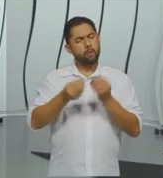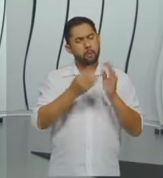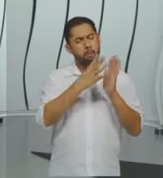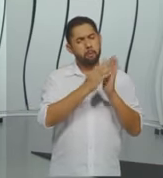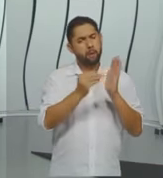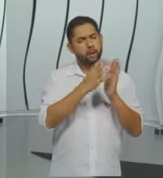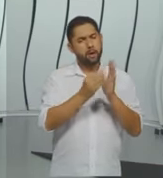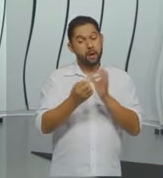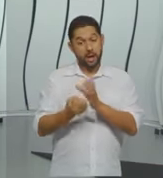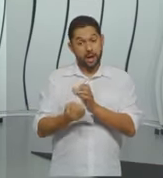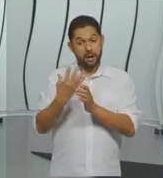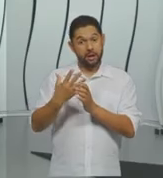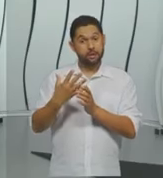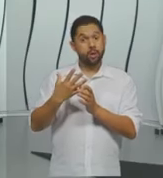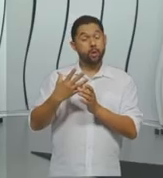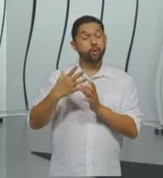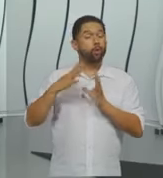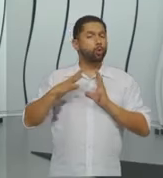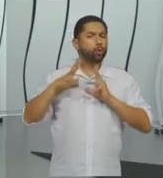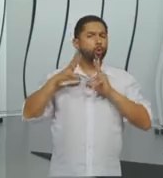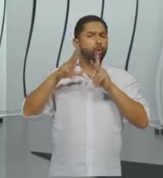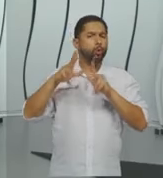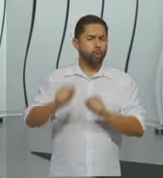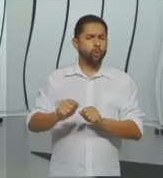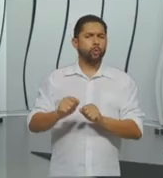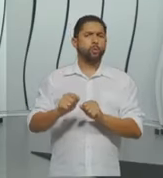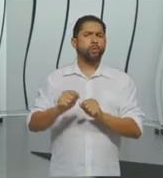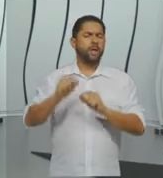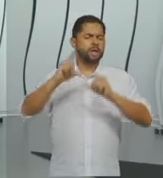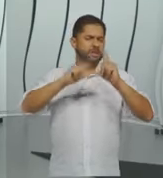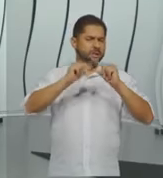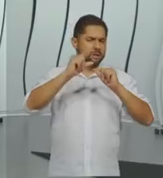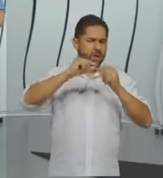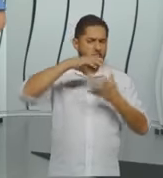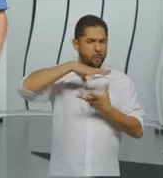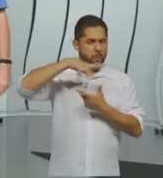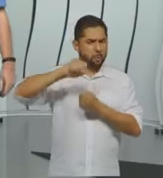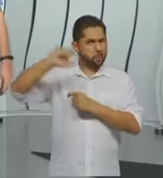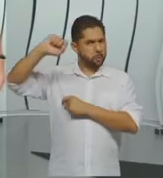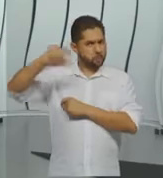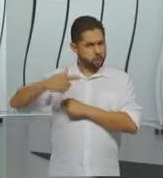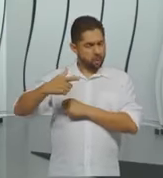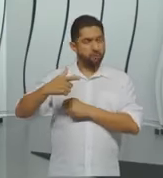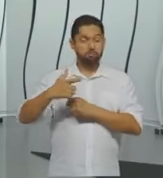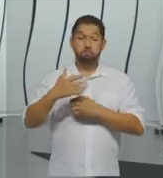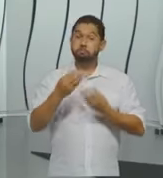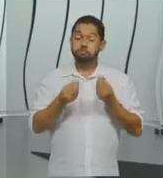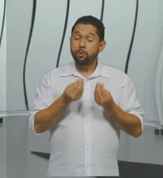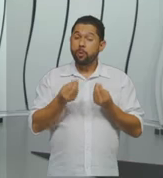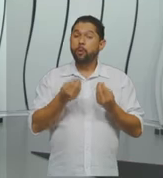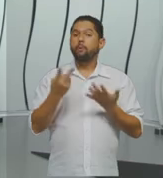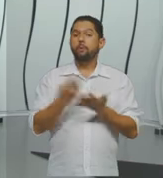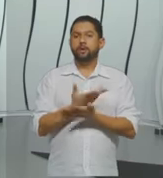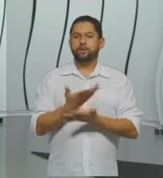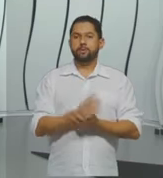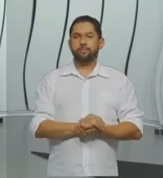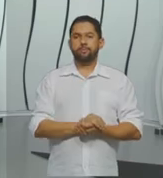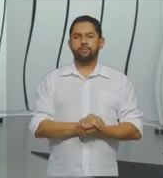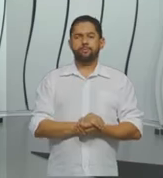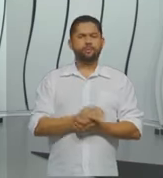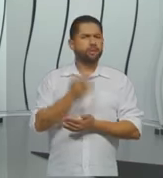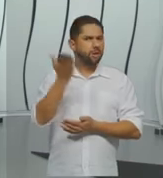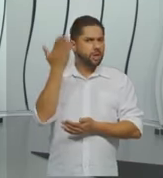foram criados pelas pessoas até chegarmos lá. Muito bem, na antiguidade, isso falando da Grécia